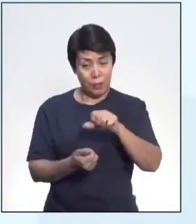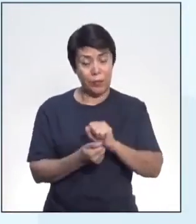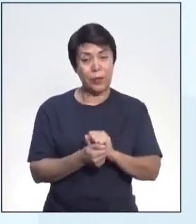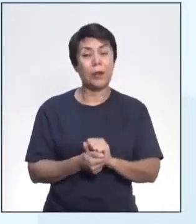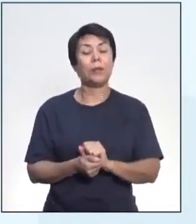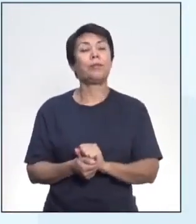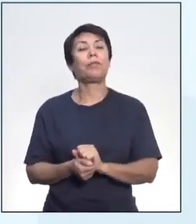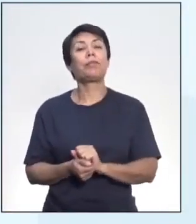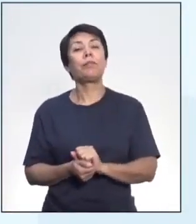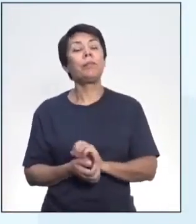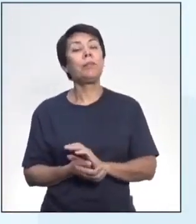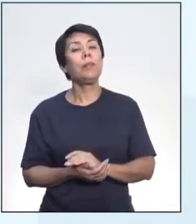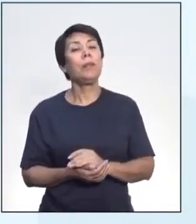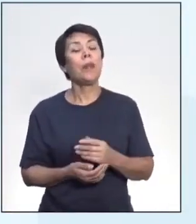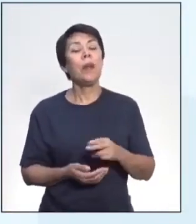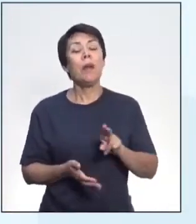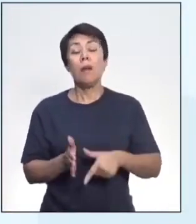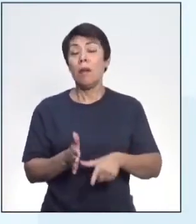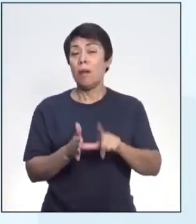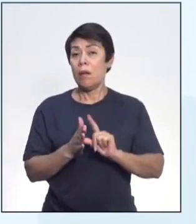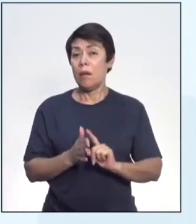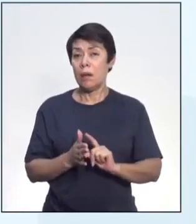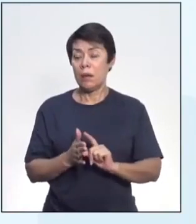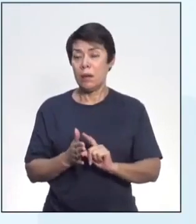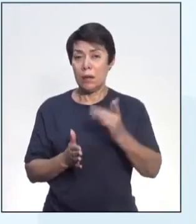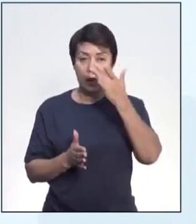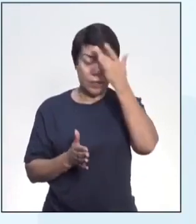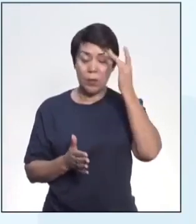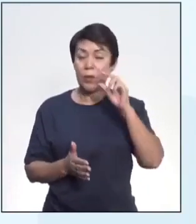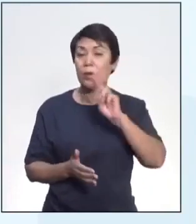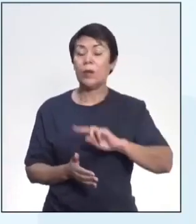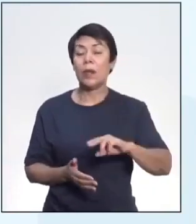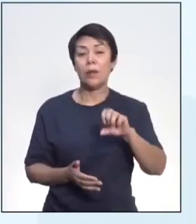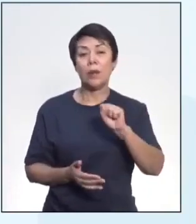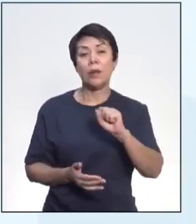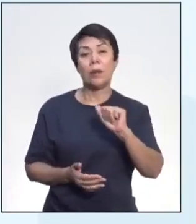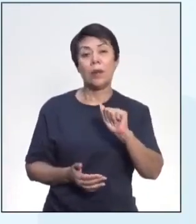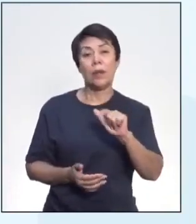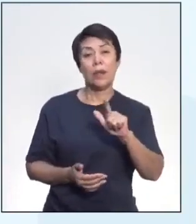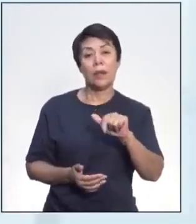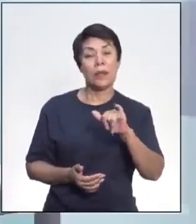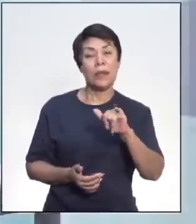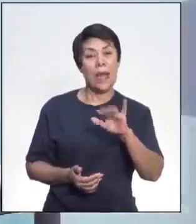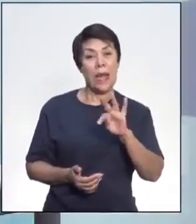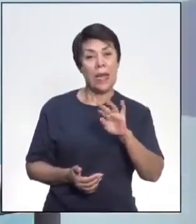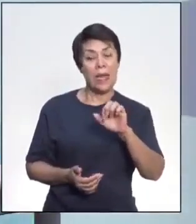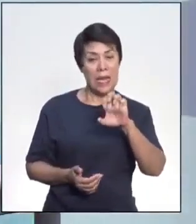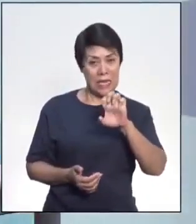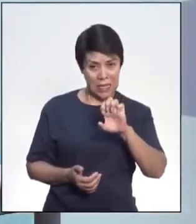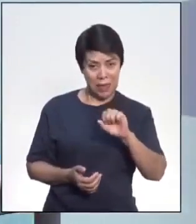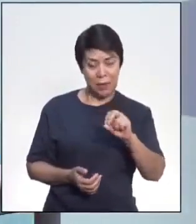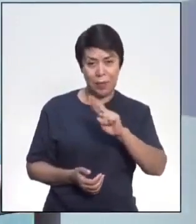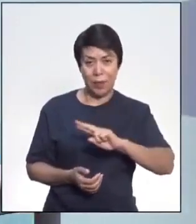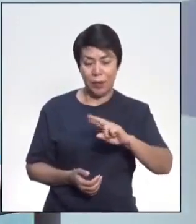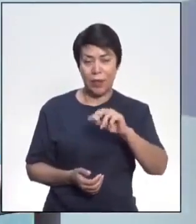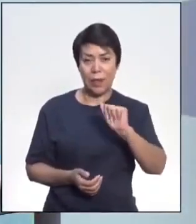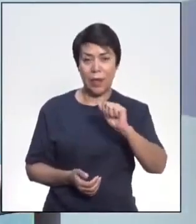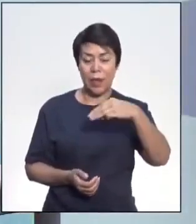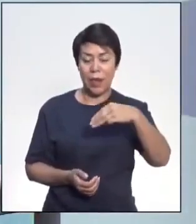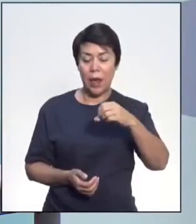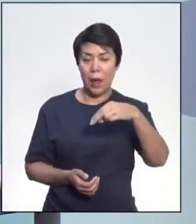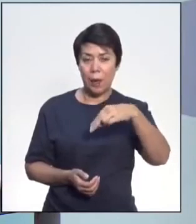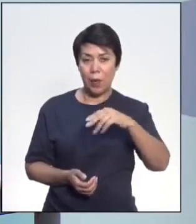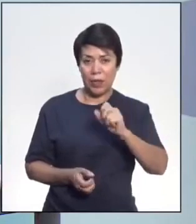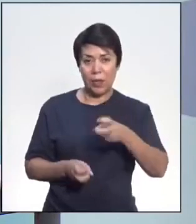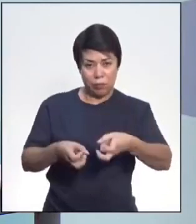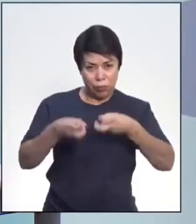aconteceu? Até então, eles utilizavam o salitre para poder extrair a amônia. Com